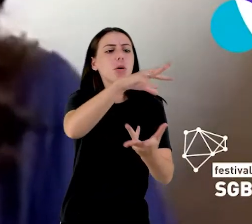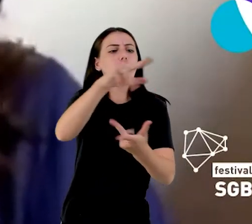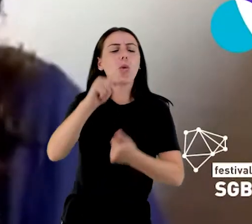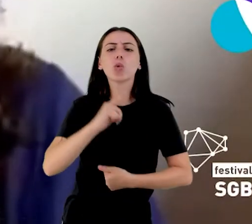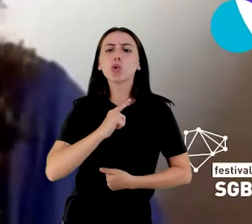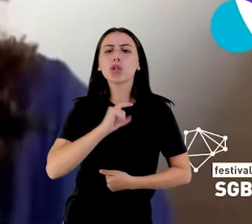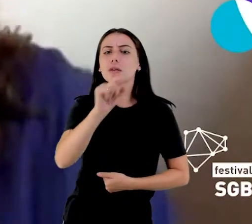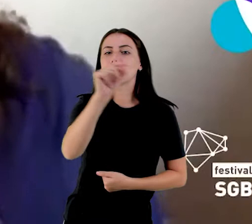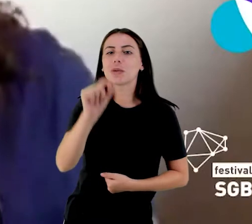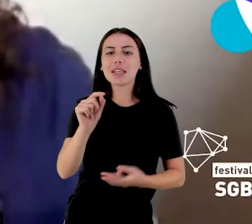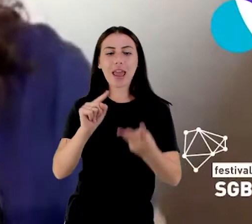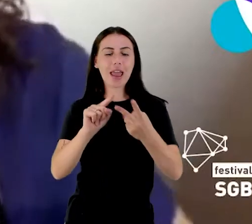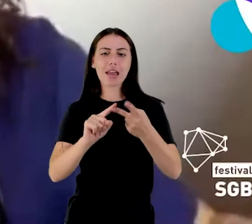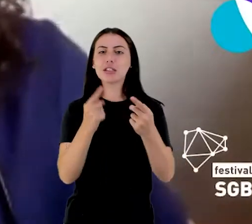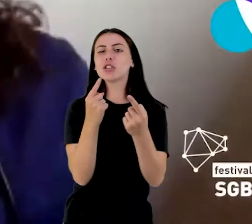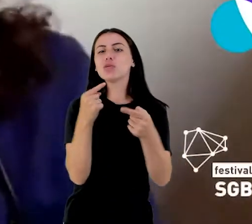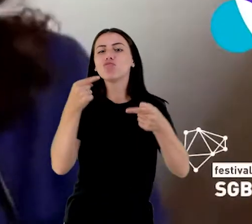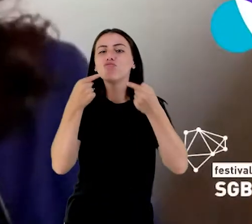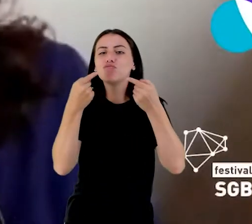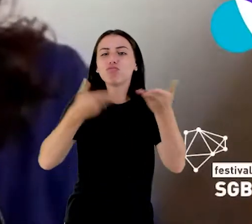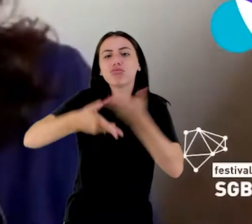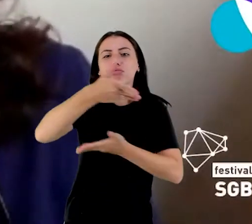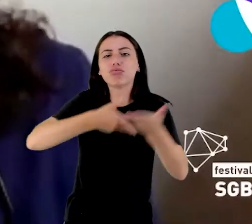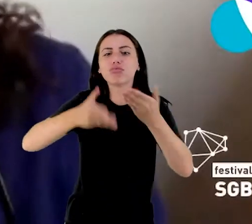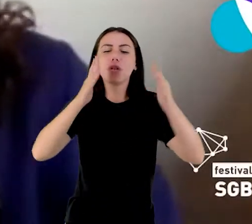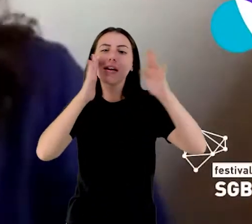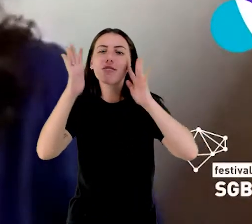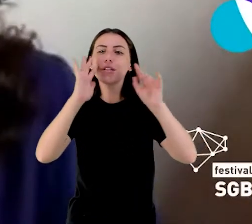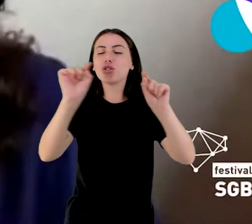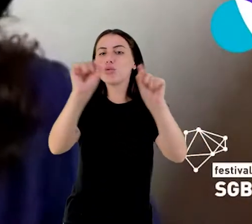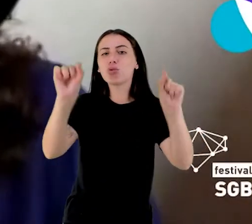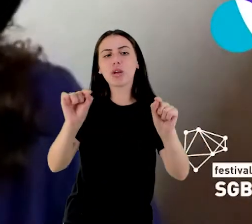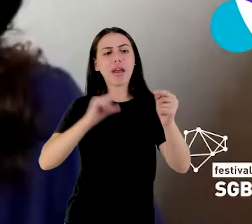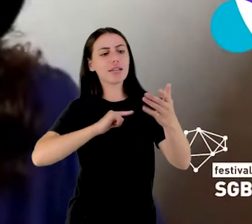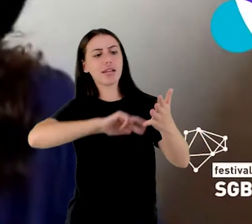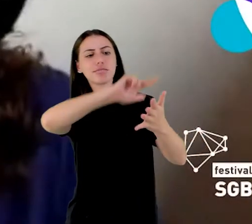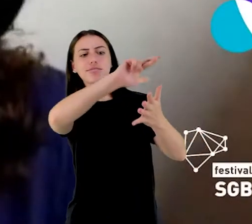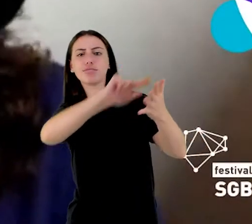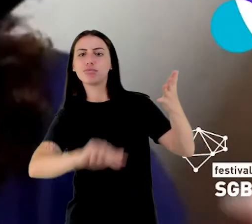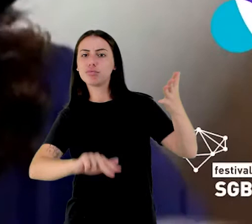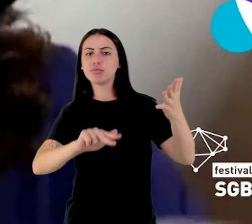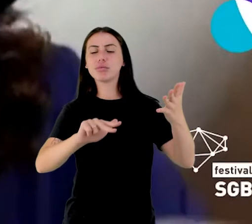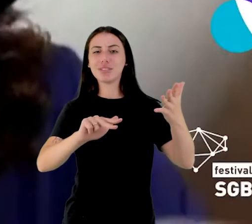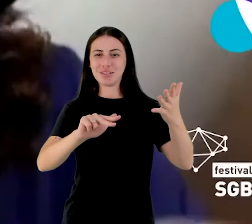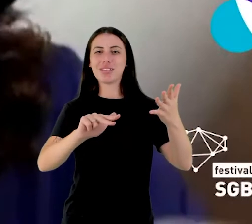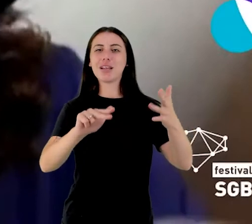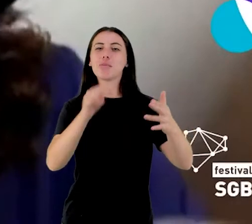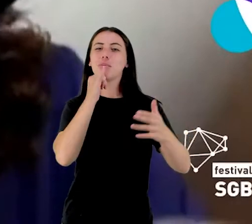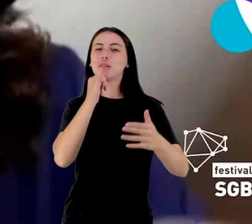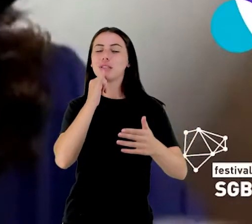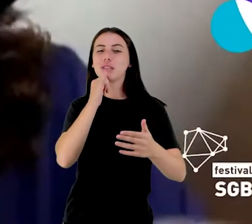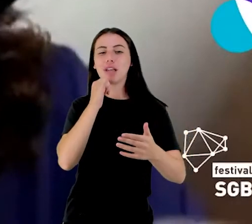exponenciar conhecimento, a gente está vivendo num tempo que, na ocasião do Minuto 23, não tinha tanta proliferação, mas hoje em dia a gente tem